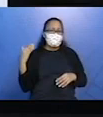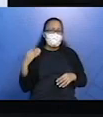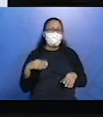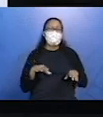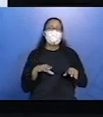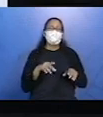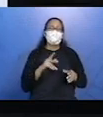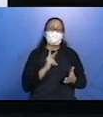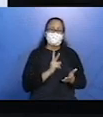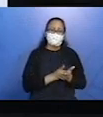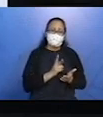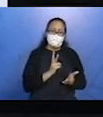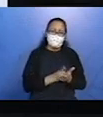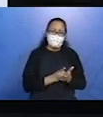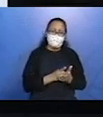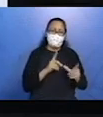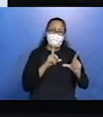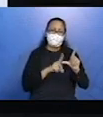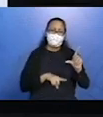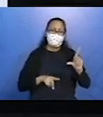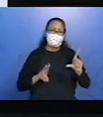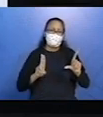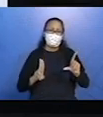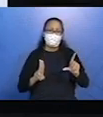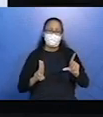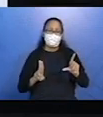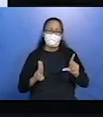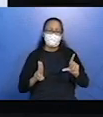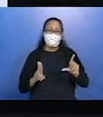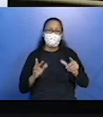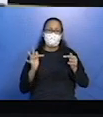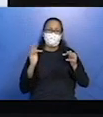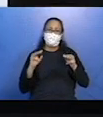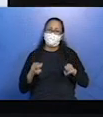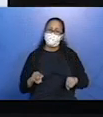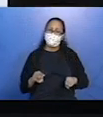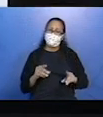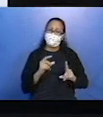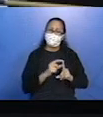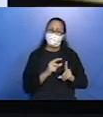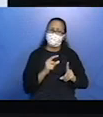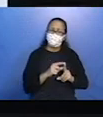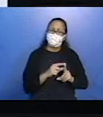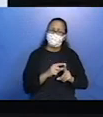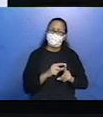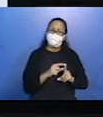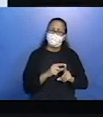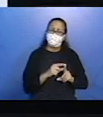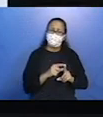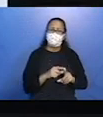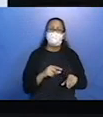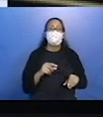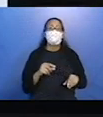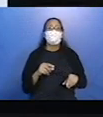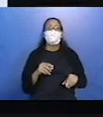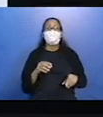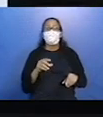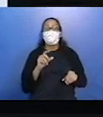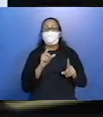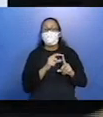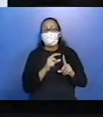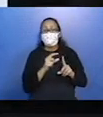passado. E no futuro, se vocês perceberem também, ó, todos terminam com acentuação aqui